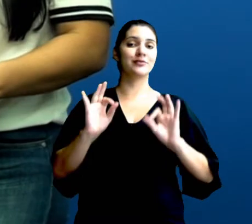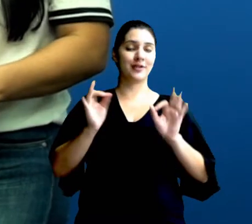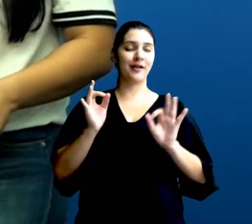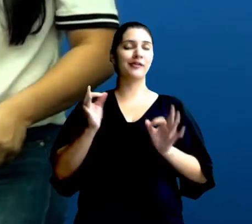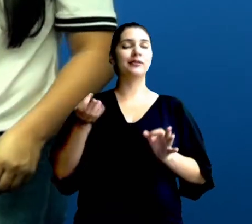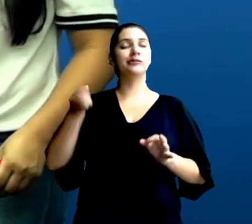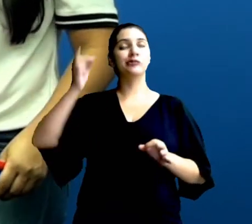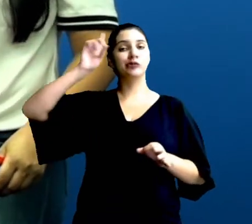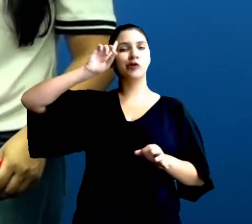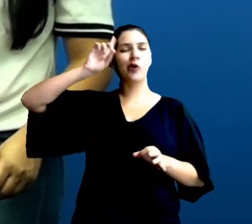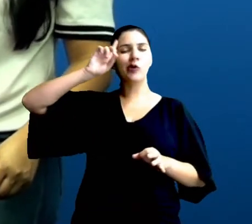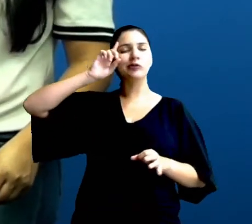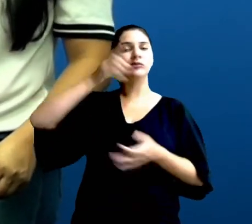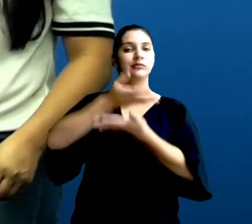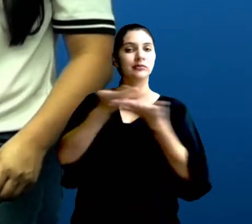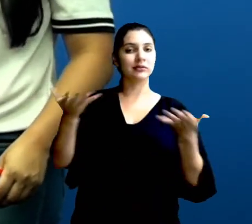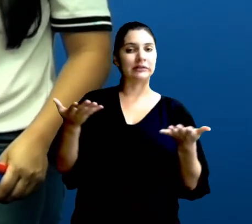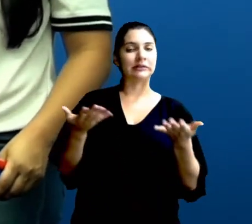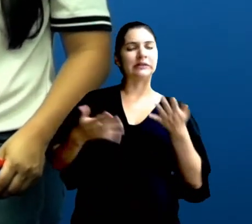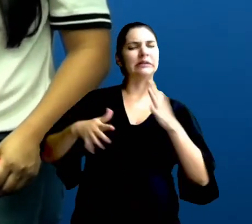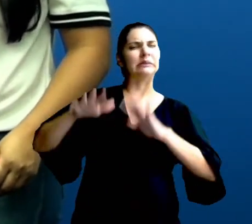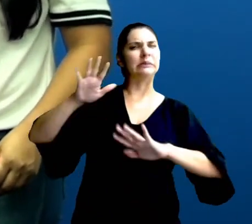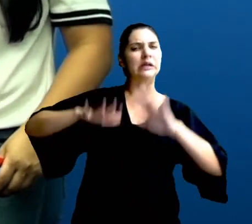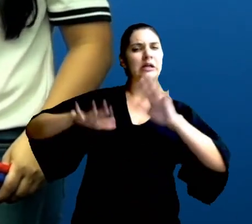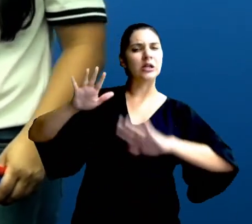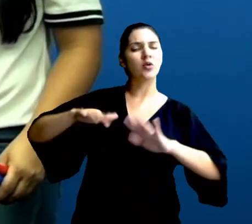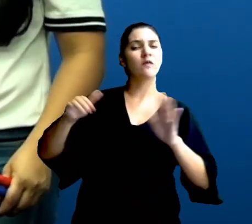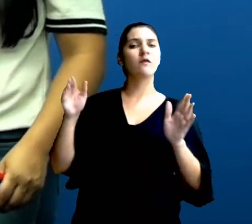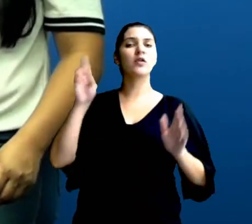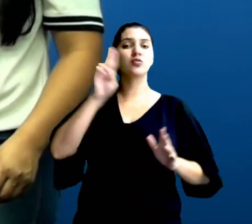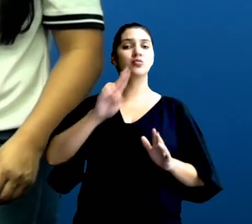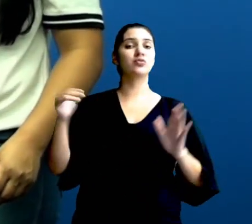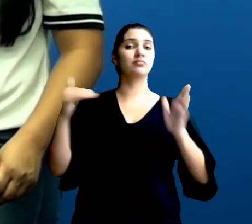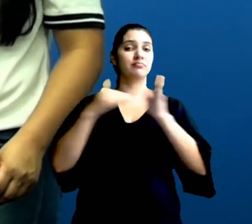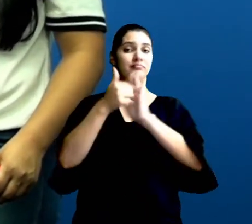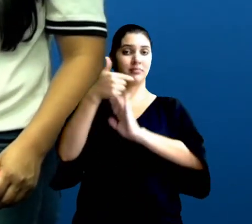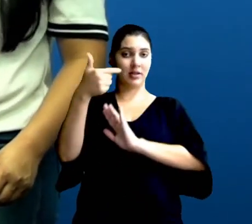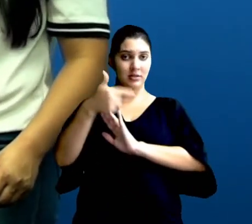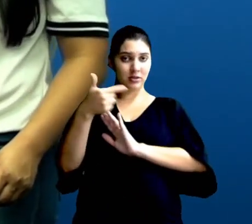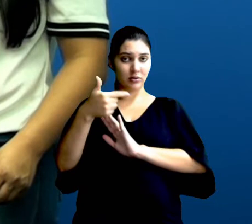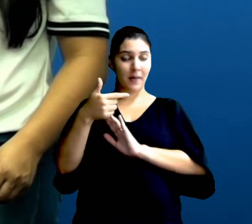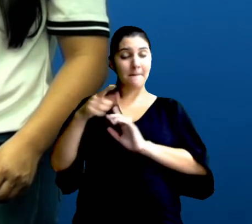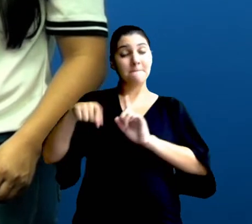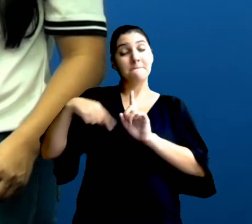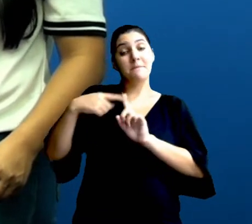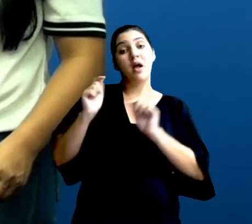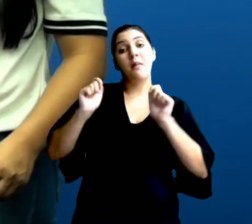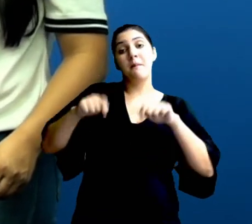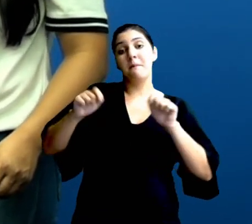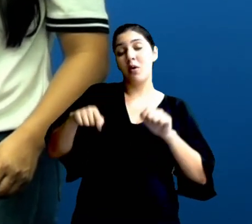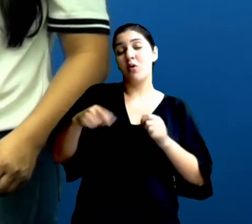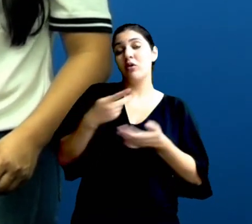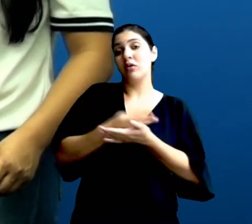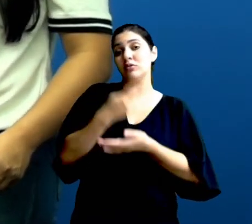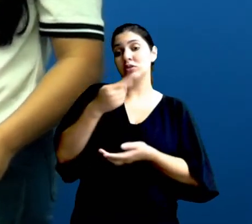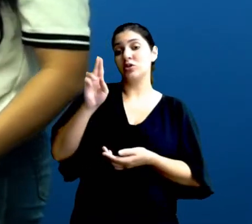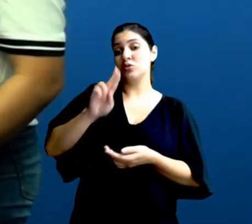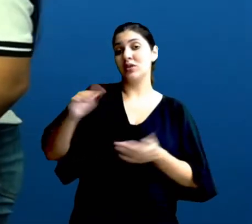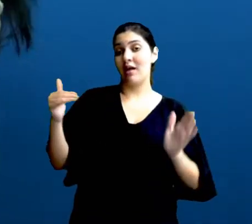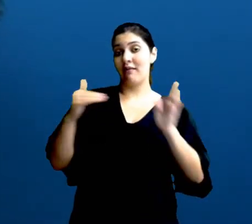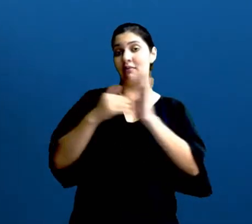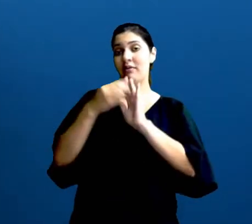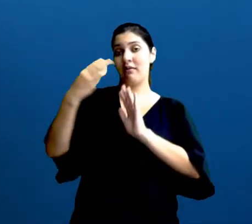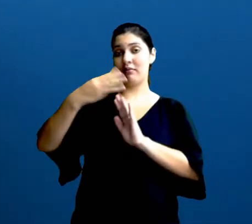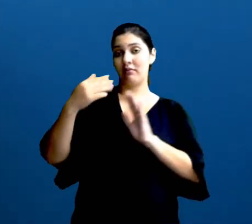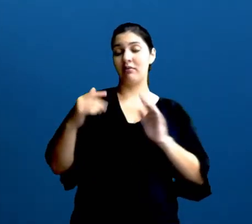vocês. Geralmente vai se usar mais até a segunda, mas possa ser que vocês consigam usar até a terceira casinha, tá?